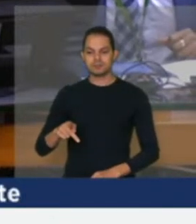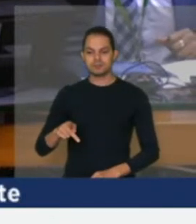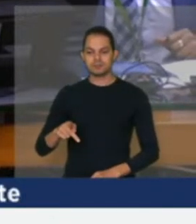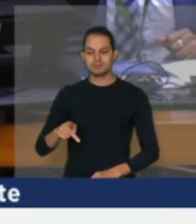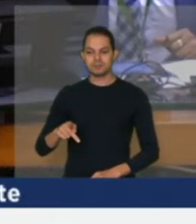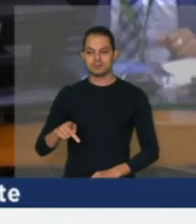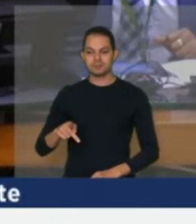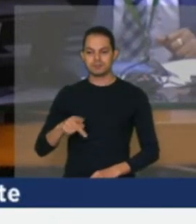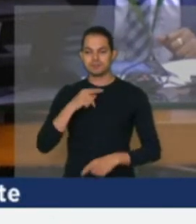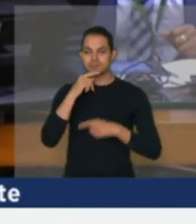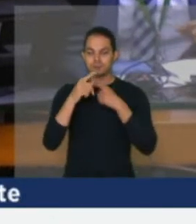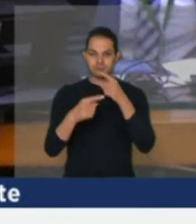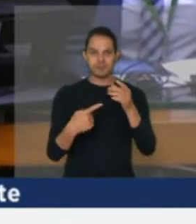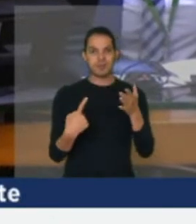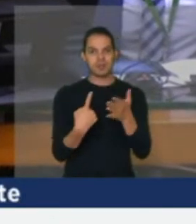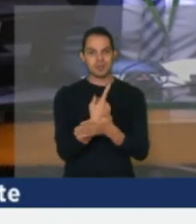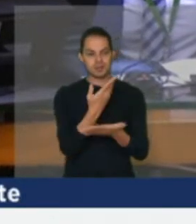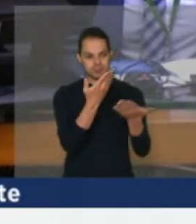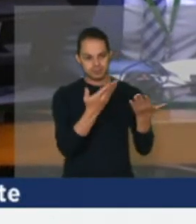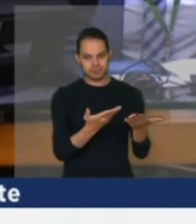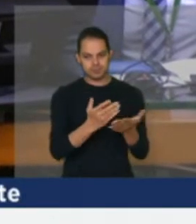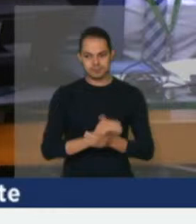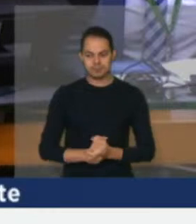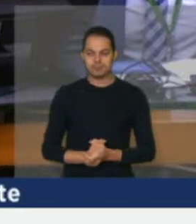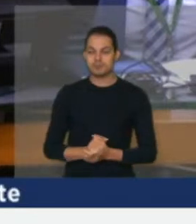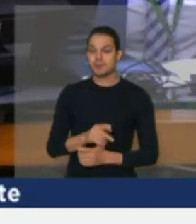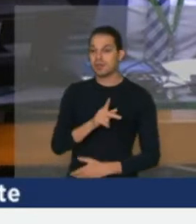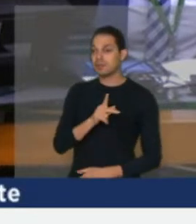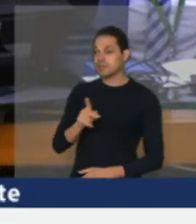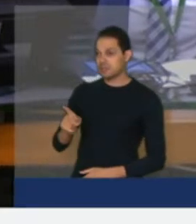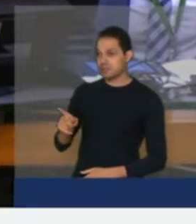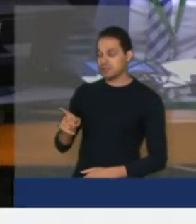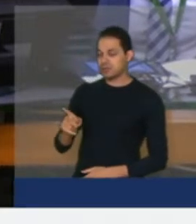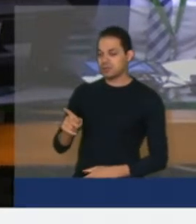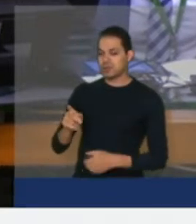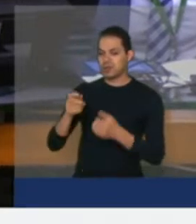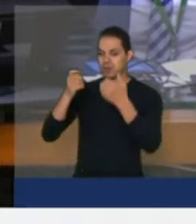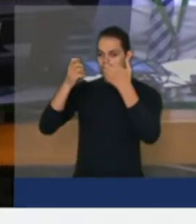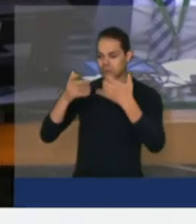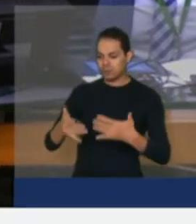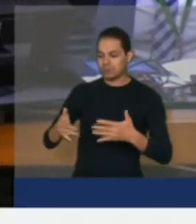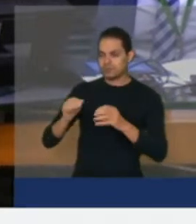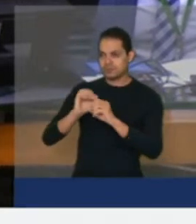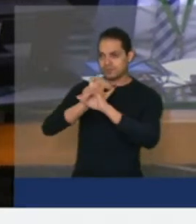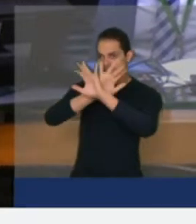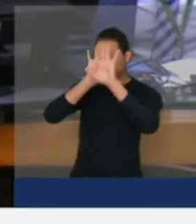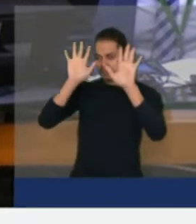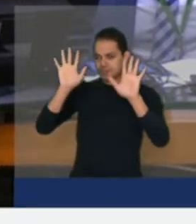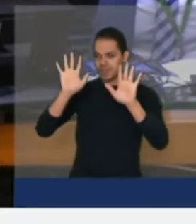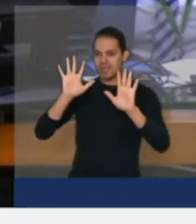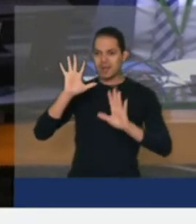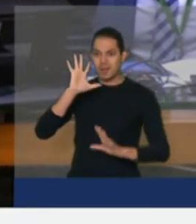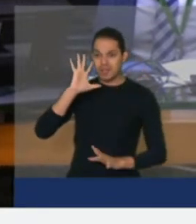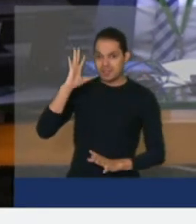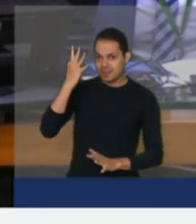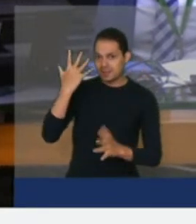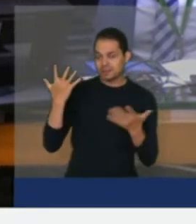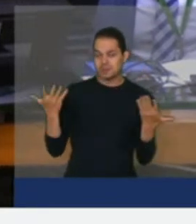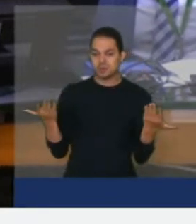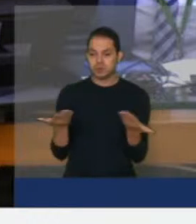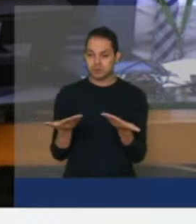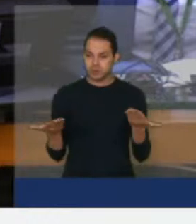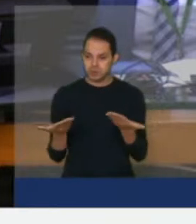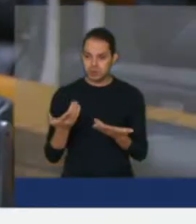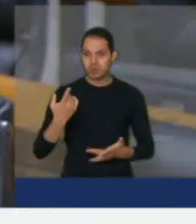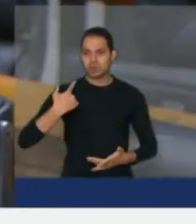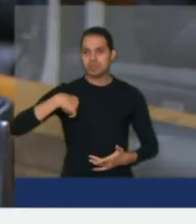Questão de ordem, deputado Alexandre Leite. Presidente, apenas para clarear os fatos, então a decisão de hoje, nós estamos